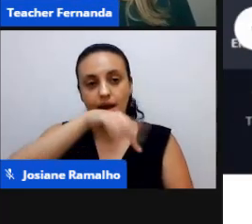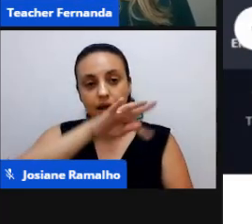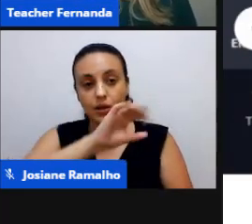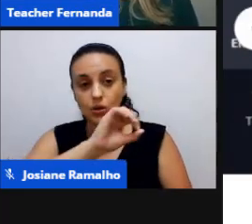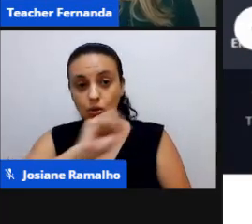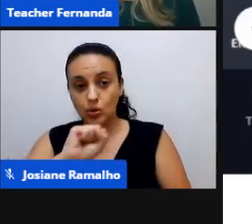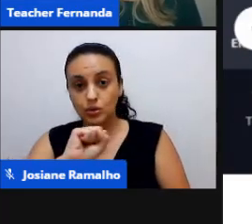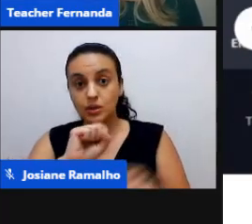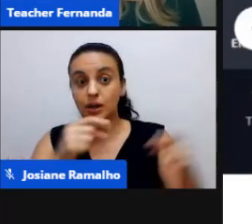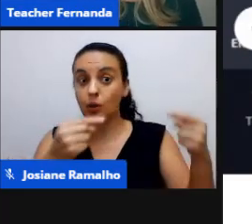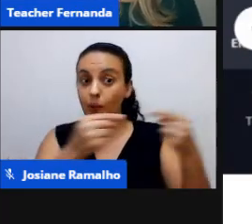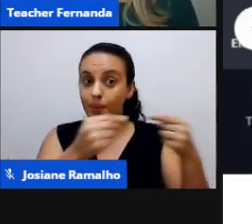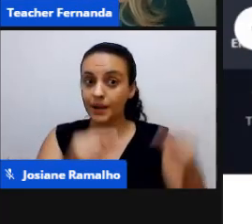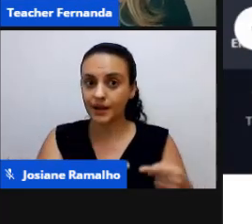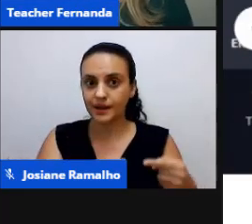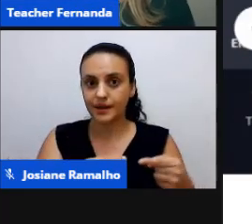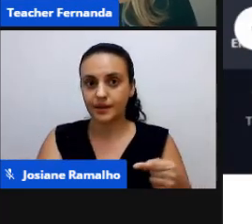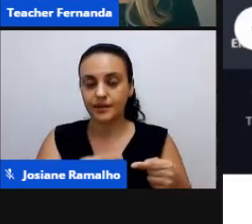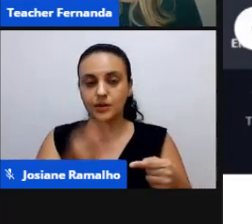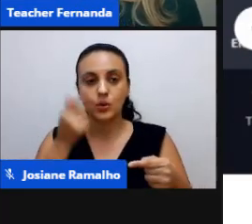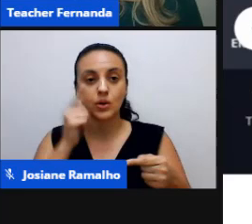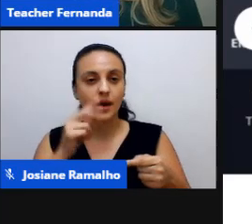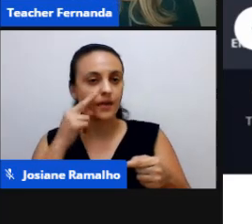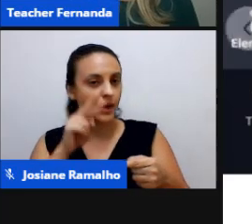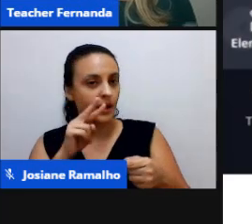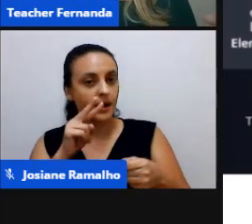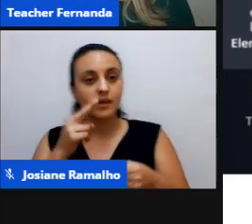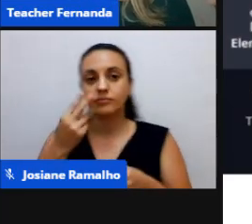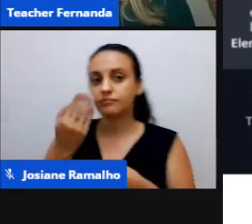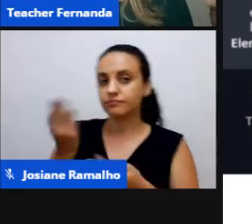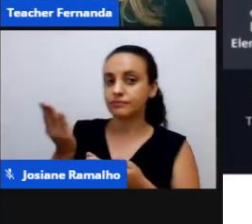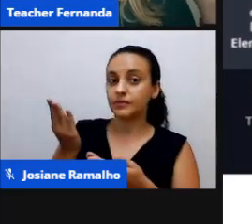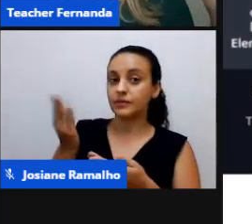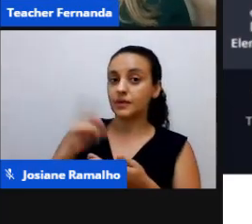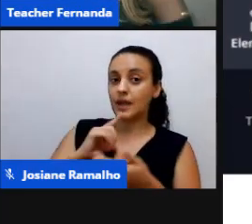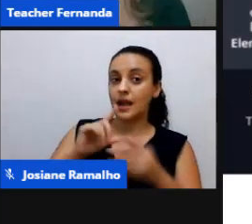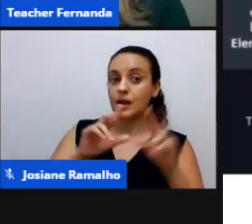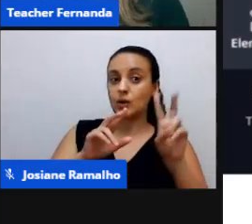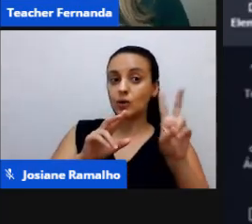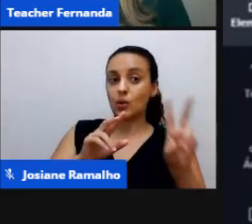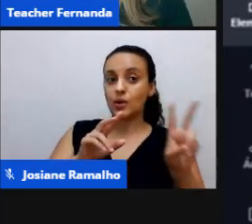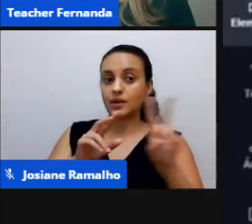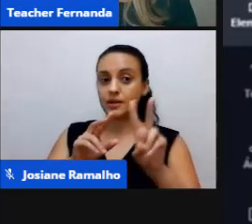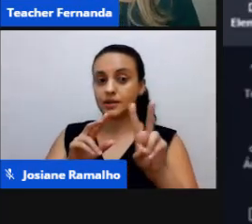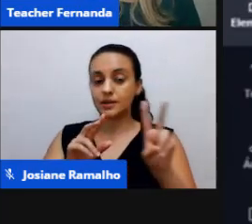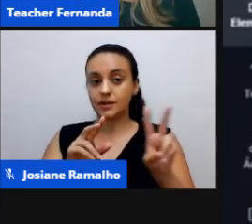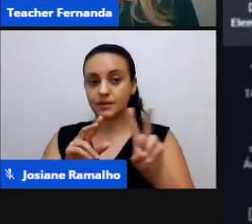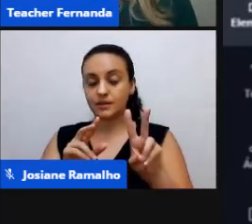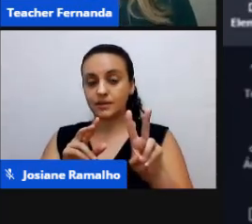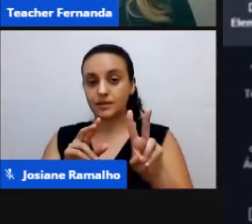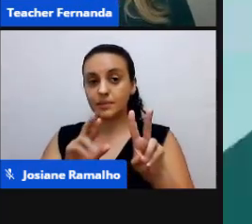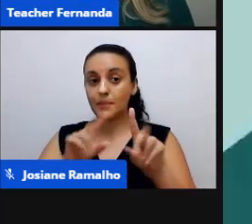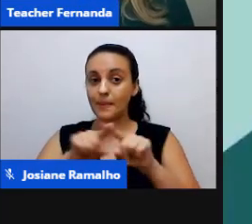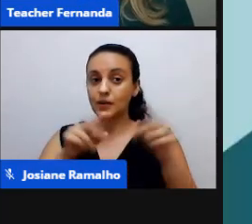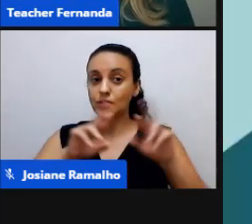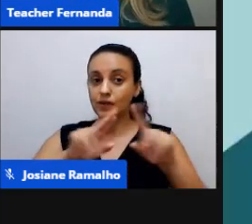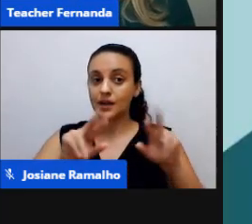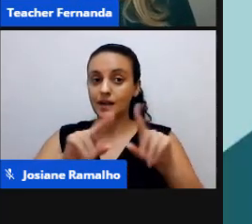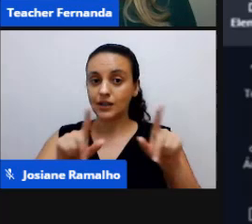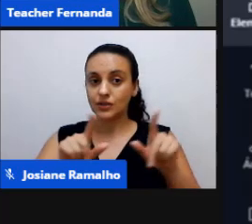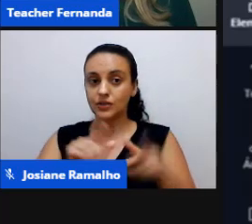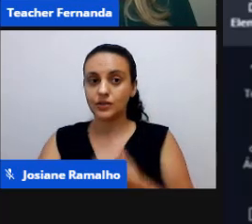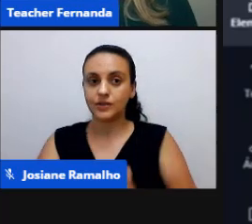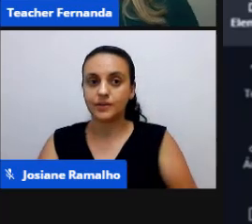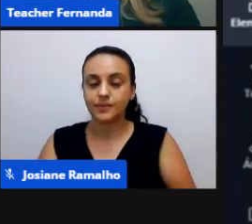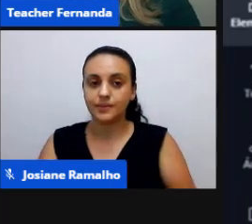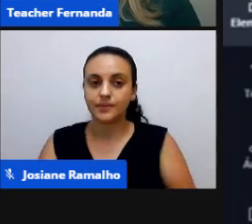que têm formatos diferentes. Então, quando eu for escolher uma sequência de elementos, eu vou